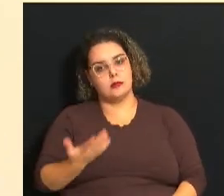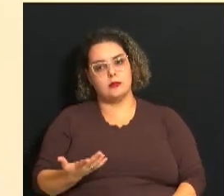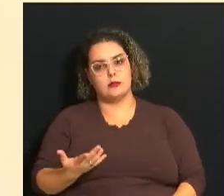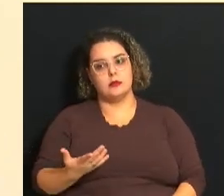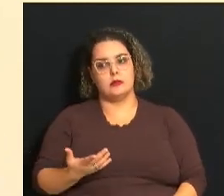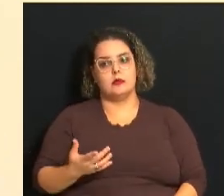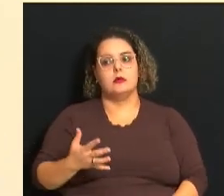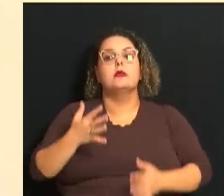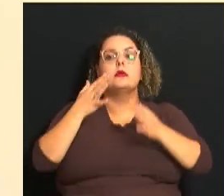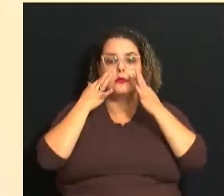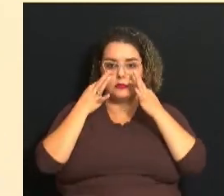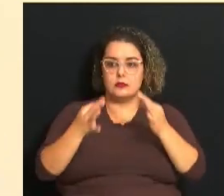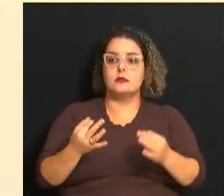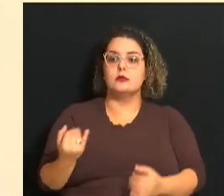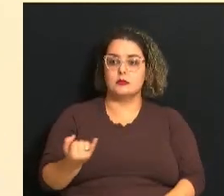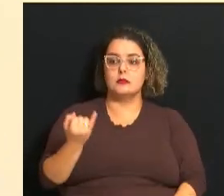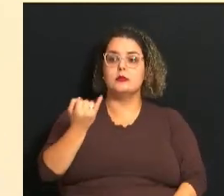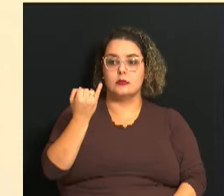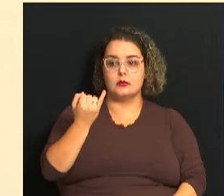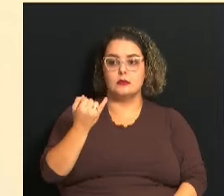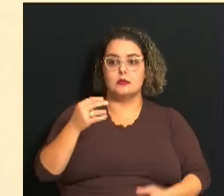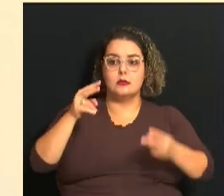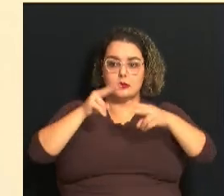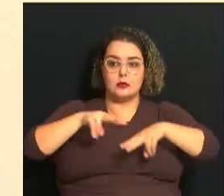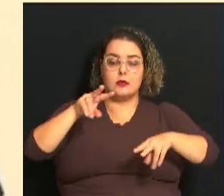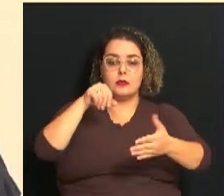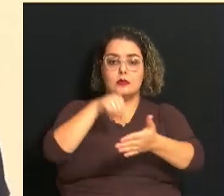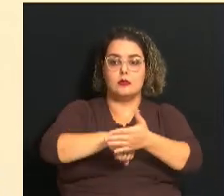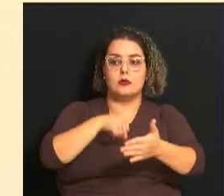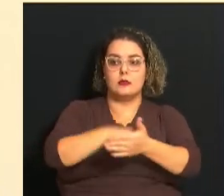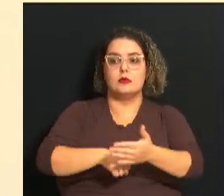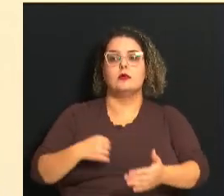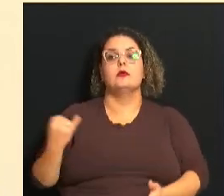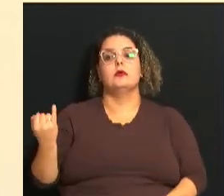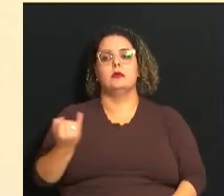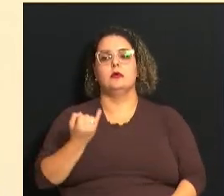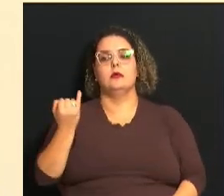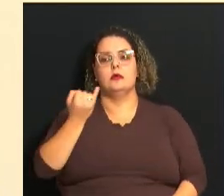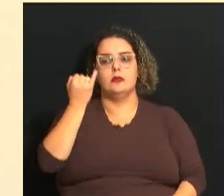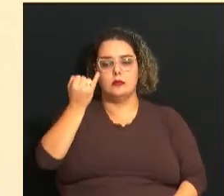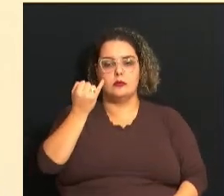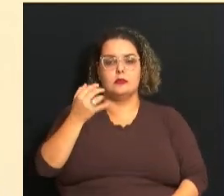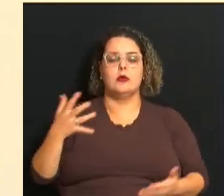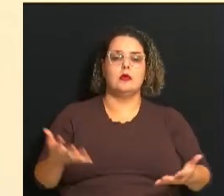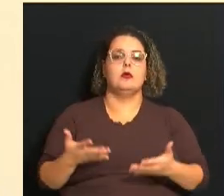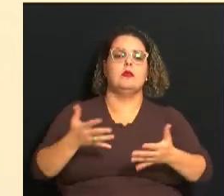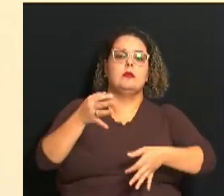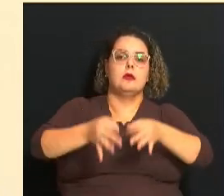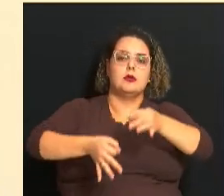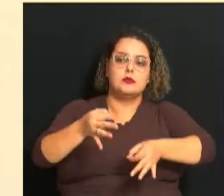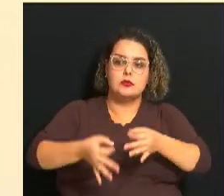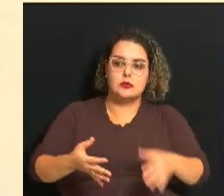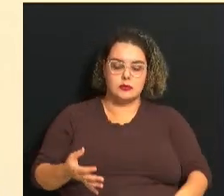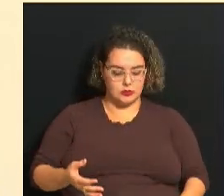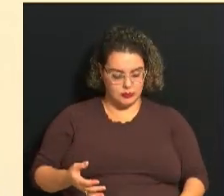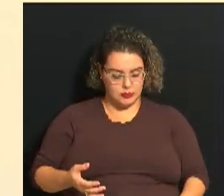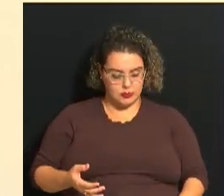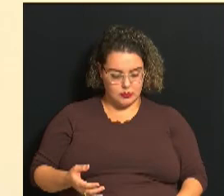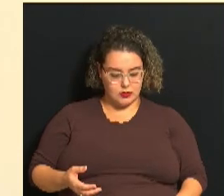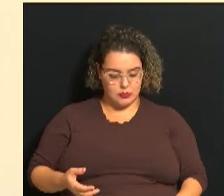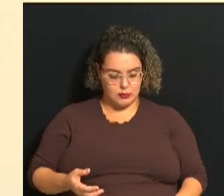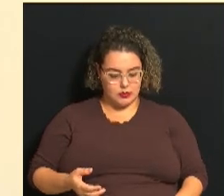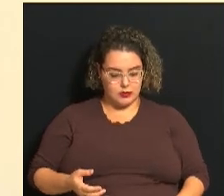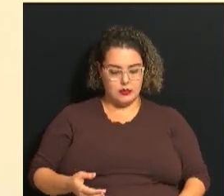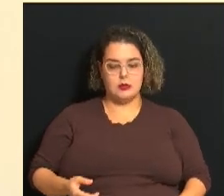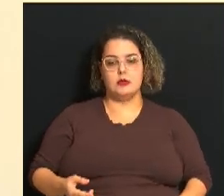ponto chama atenção para um detalhe interessante do ponto de vista da luta é importante promover as ações judiciais é importante fazer as denúncias